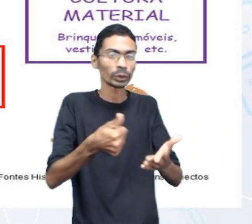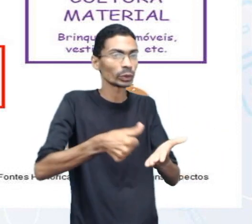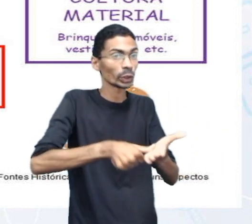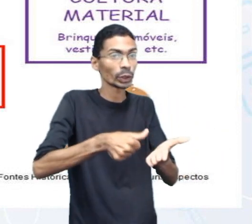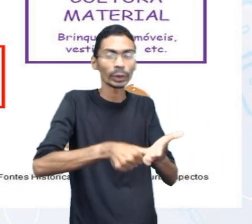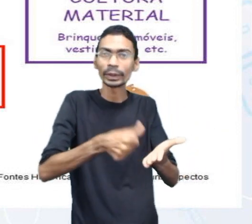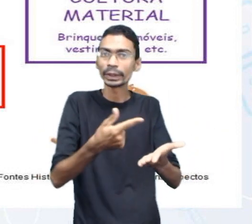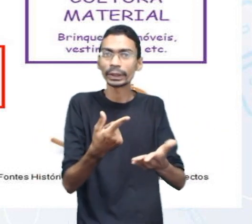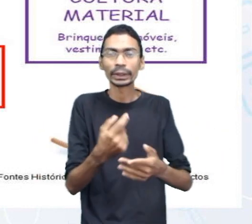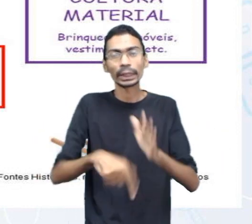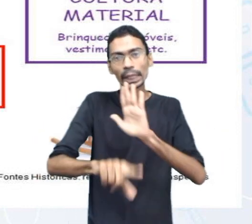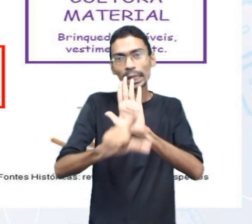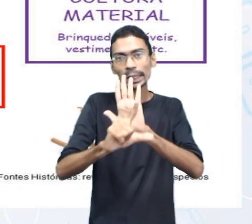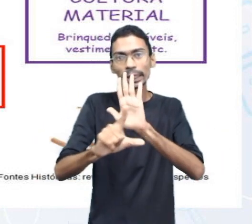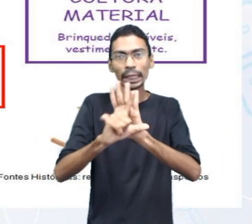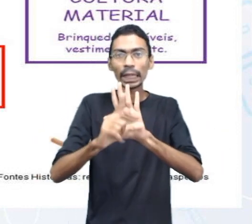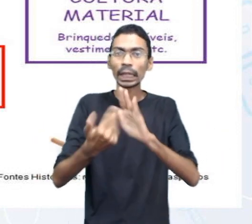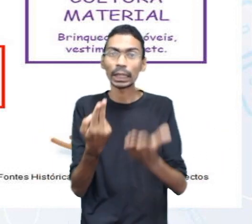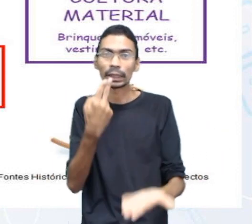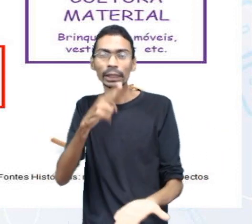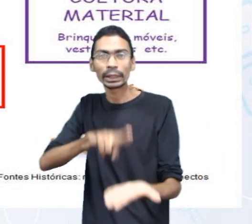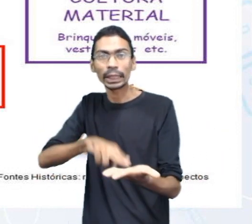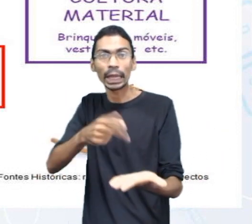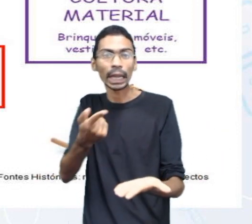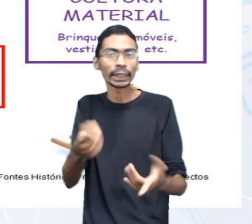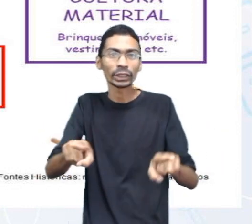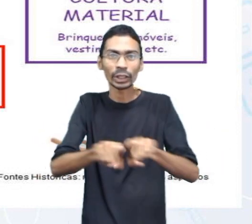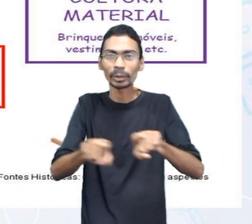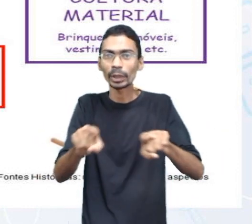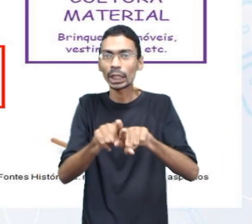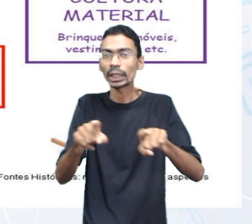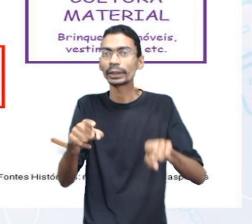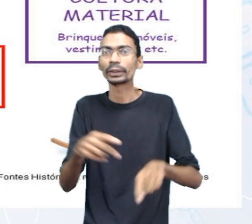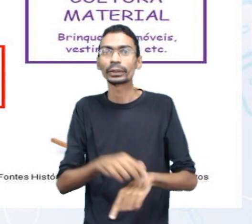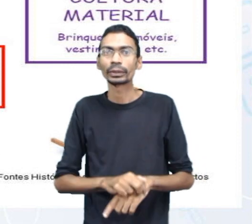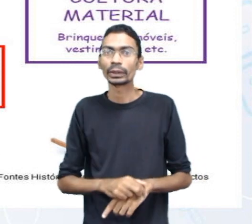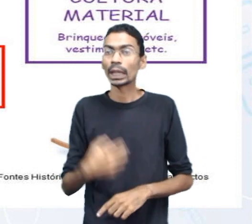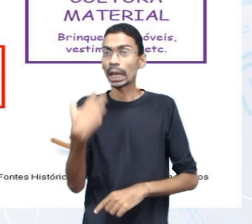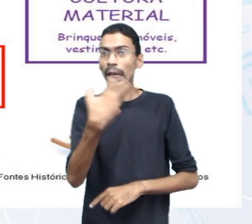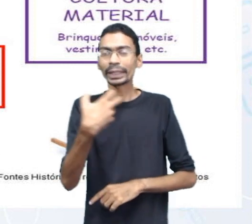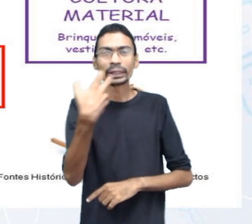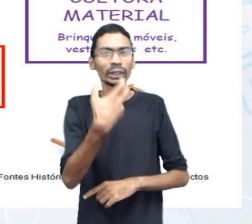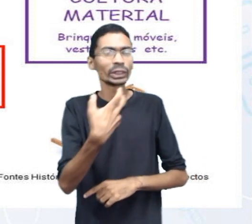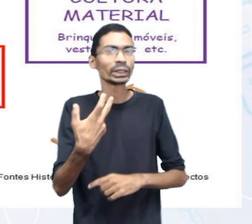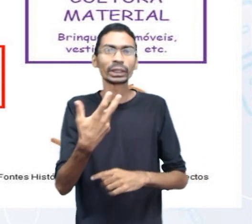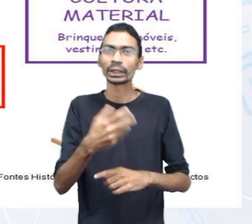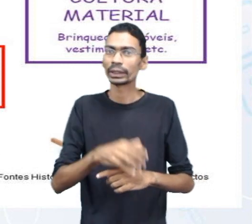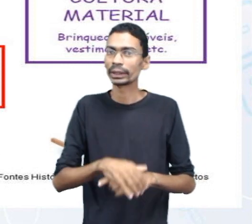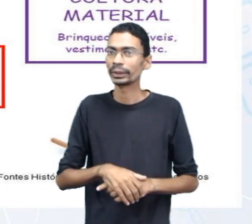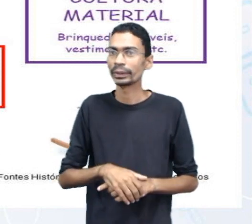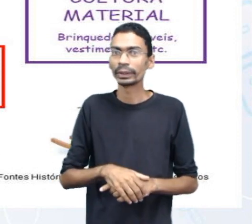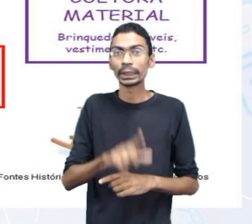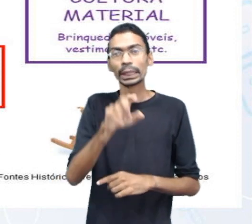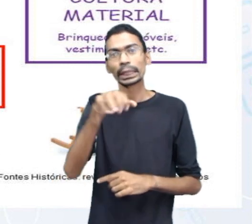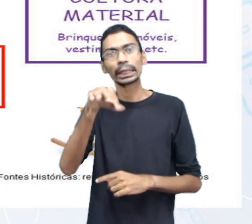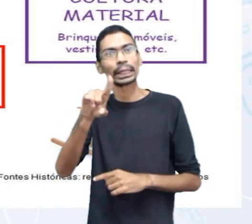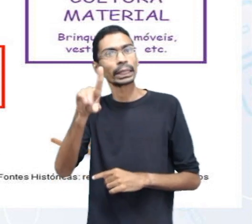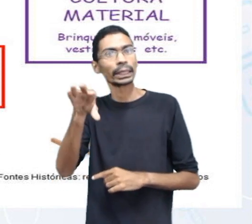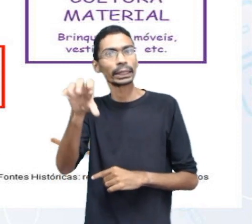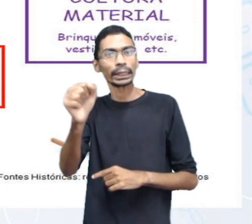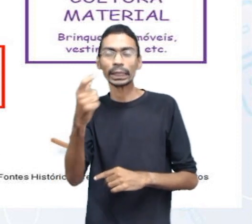Diários as leis cartas as orais que seriam algumas cantigas aindas entrevistas